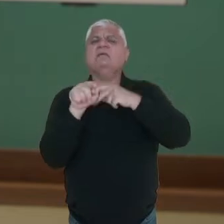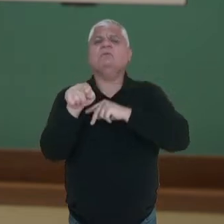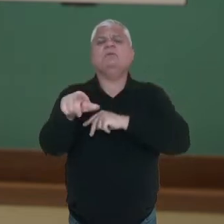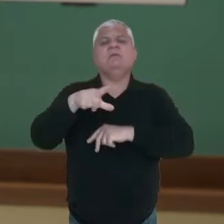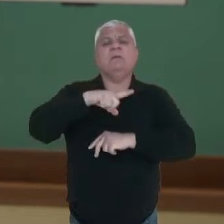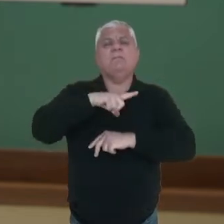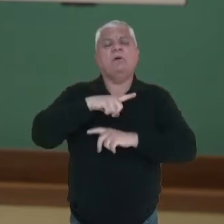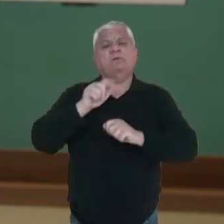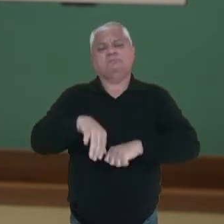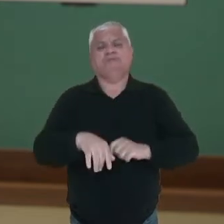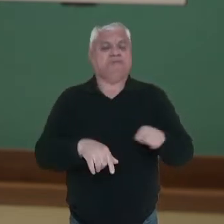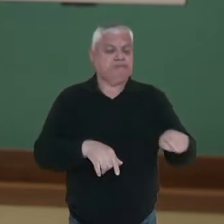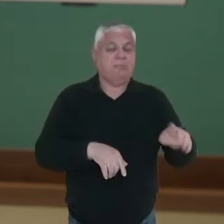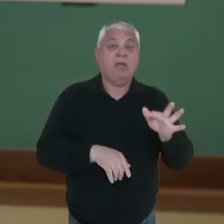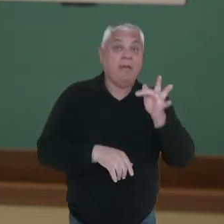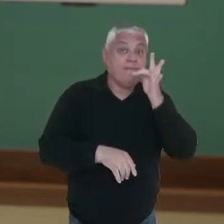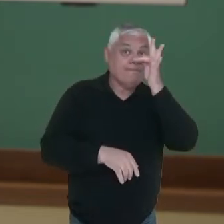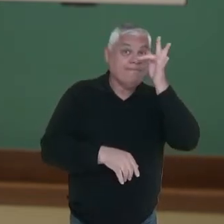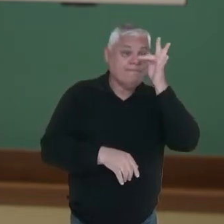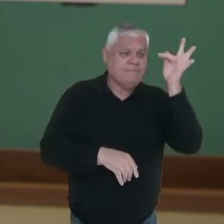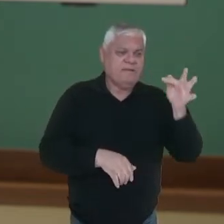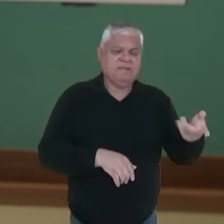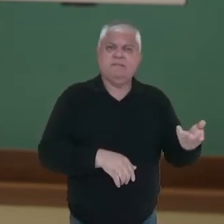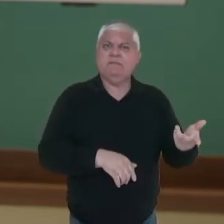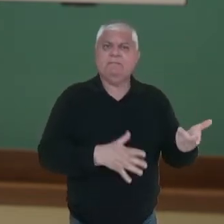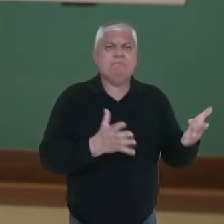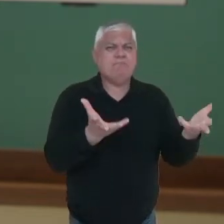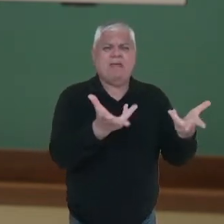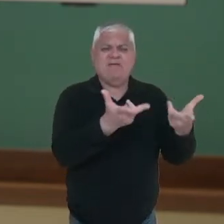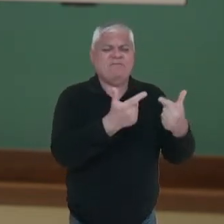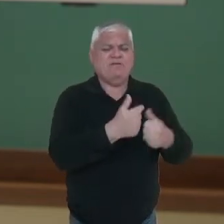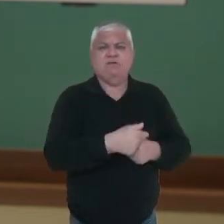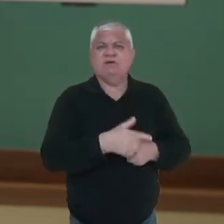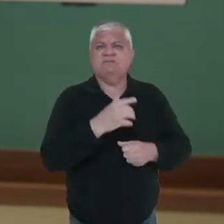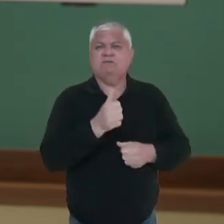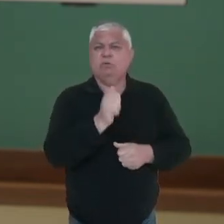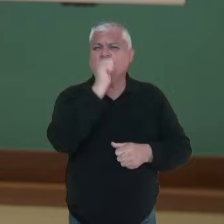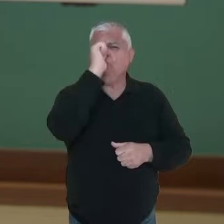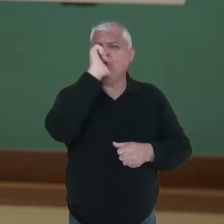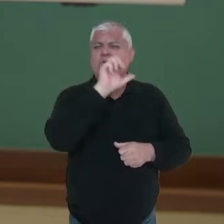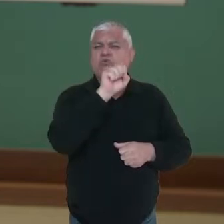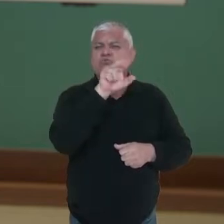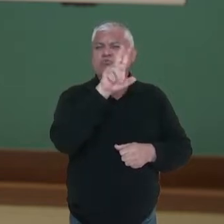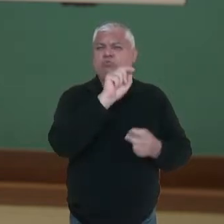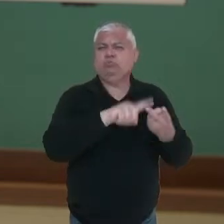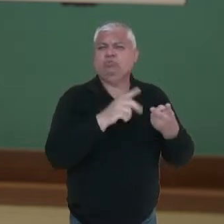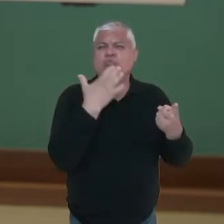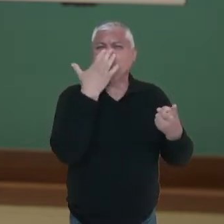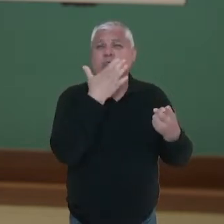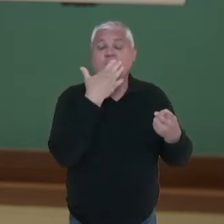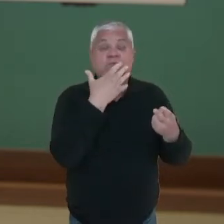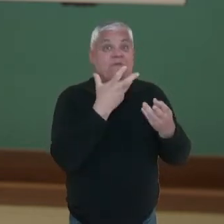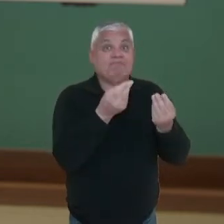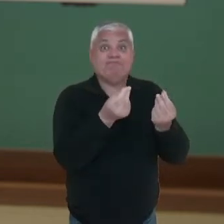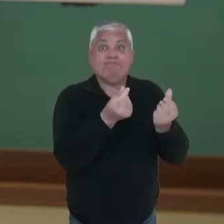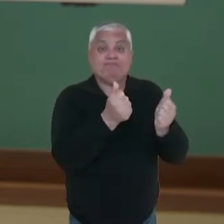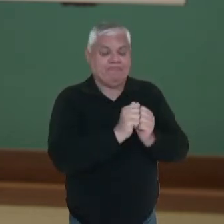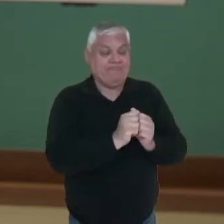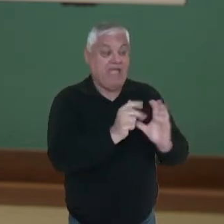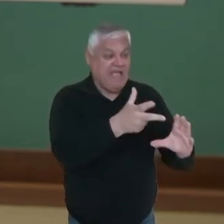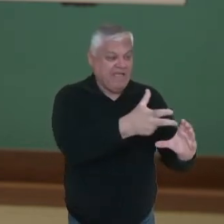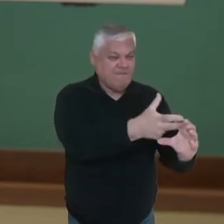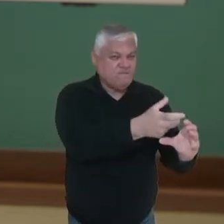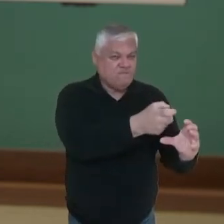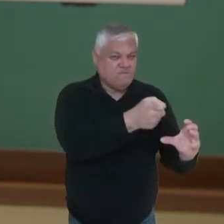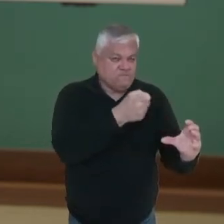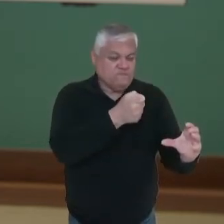tenho uma planta que ela é muito nutritiva, muito suculenta, muito doce. Eu isolo esse gene e